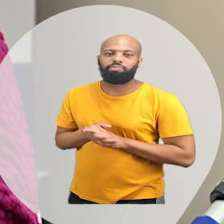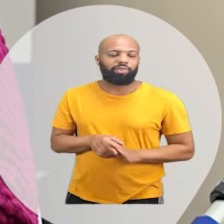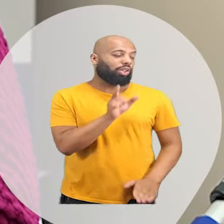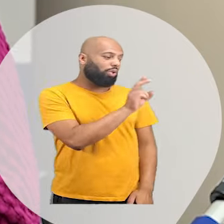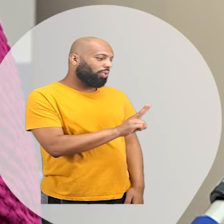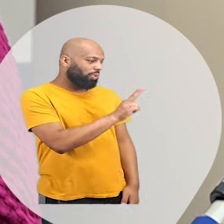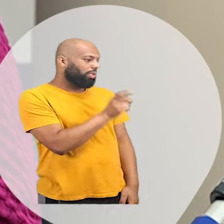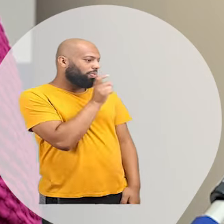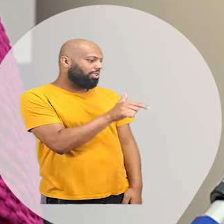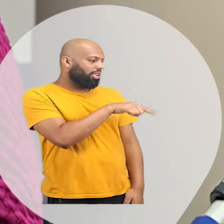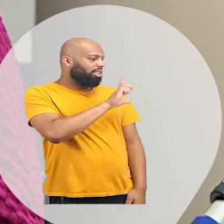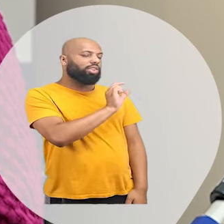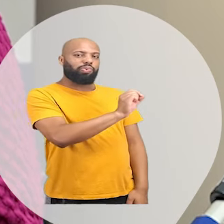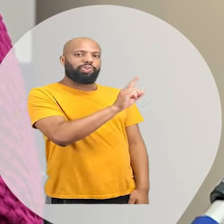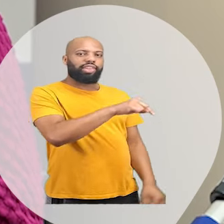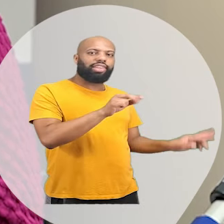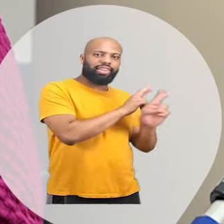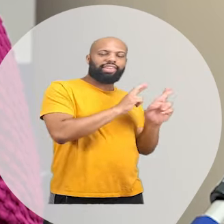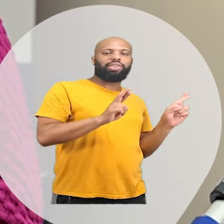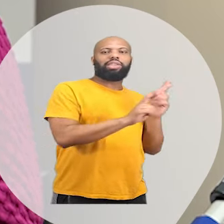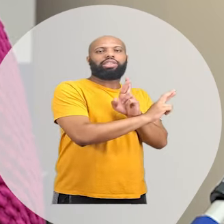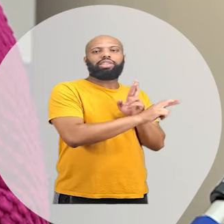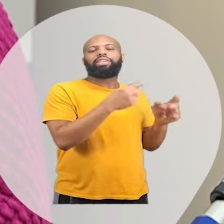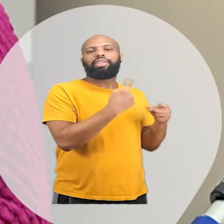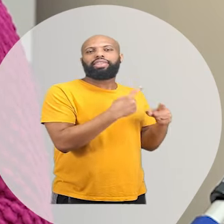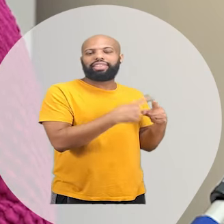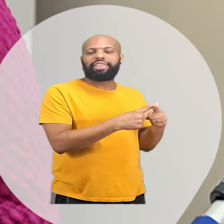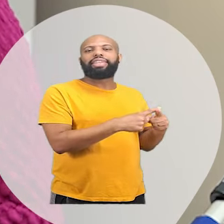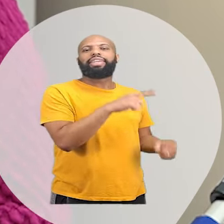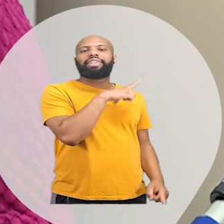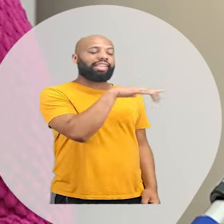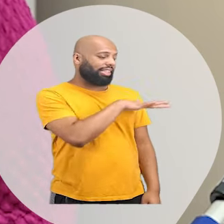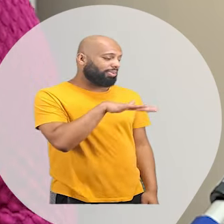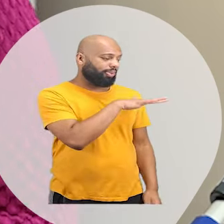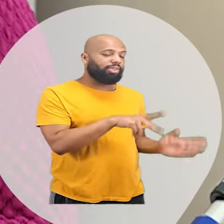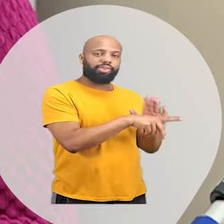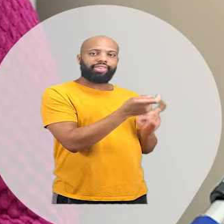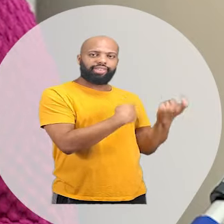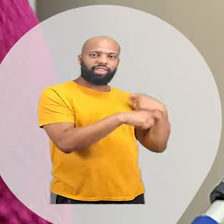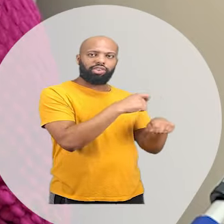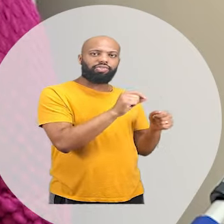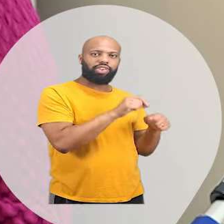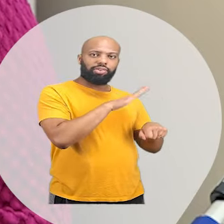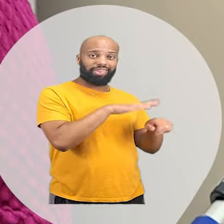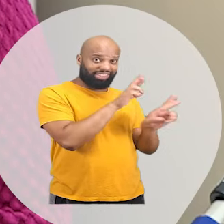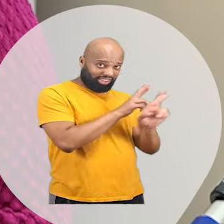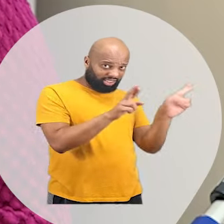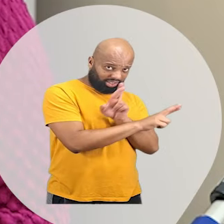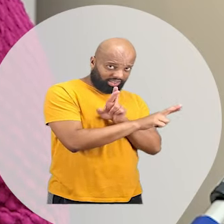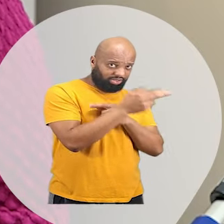uma palavra antes que achei interessante que é relacionamento você acha então que que nesse âmbito de negócio você faz mais